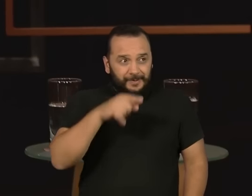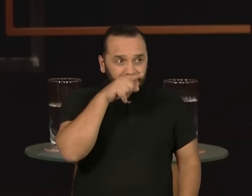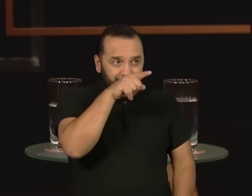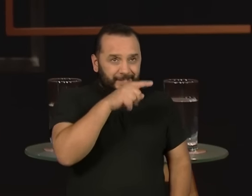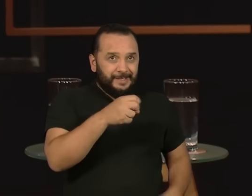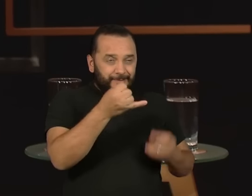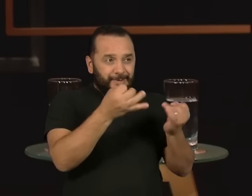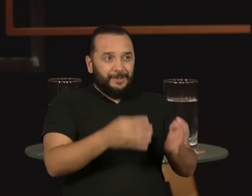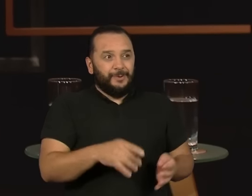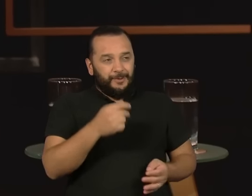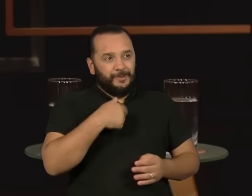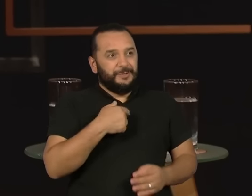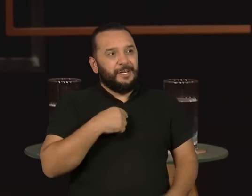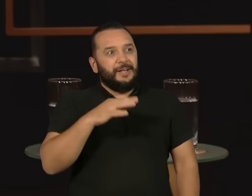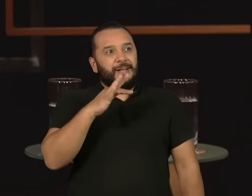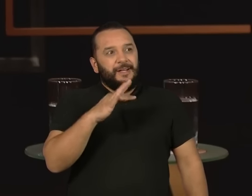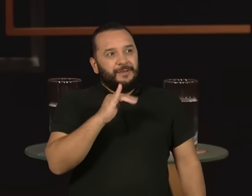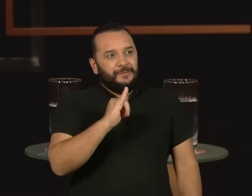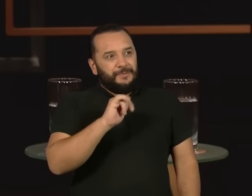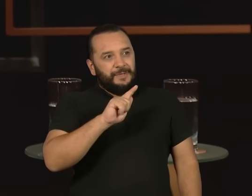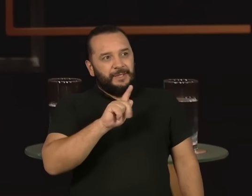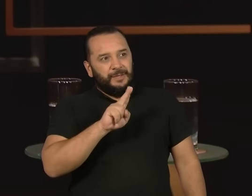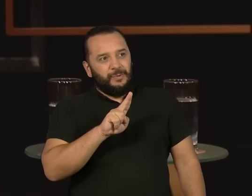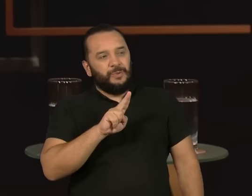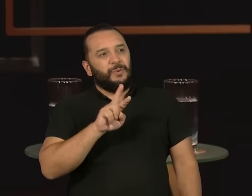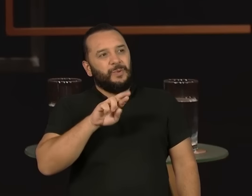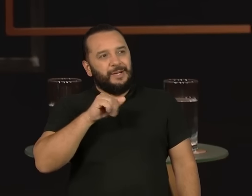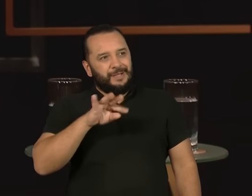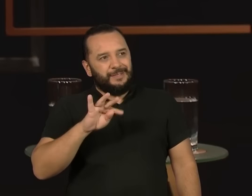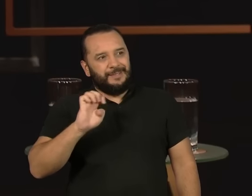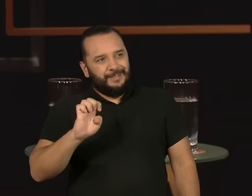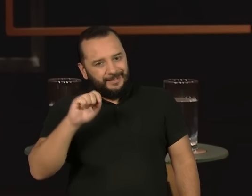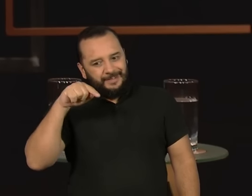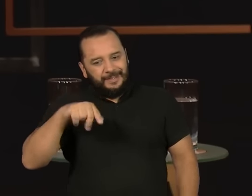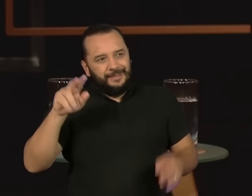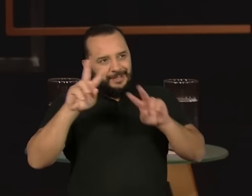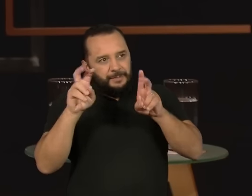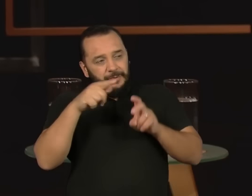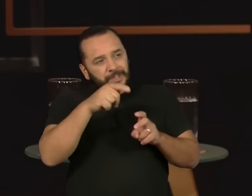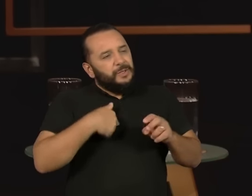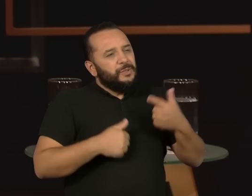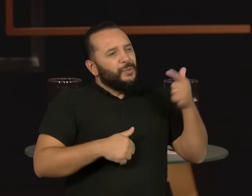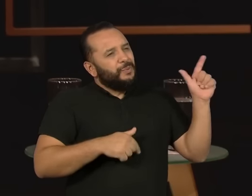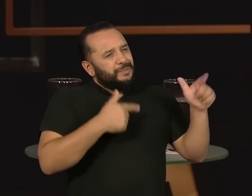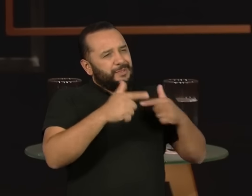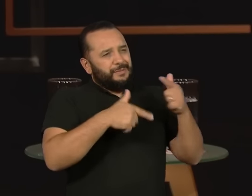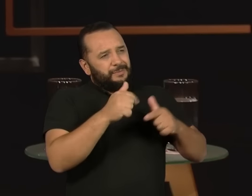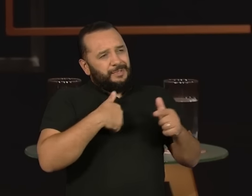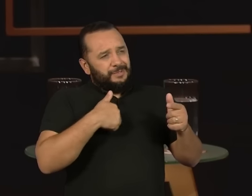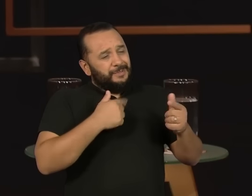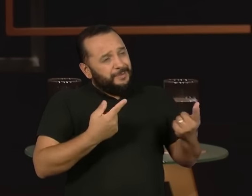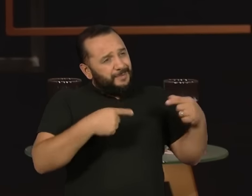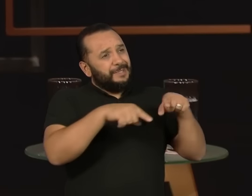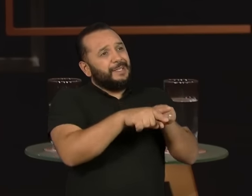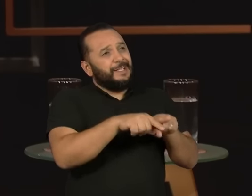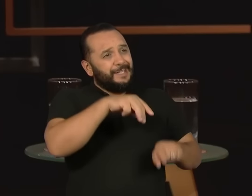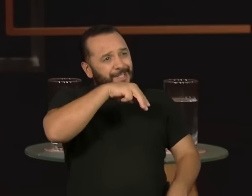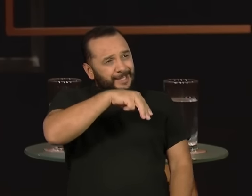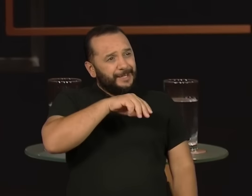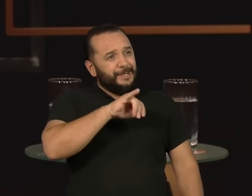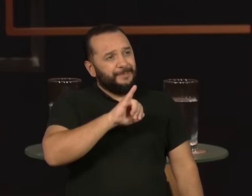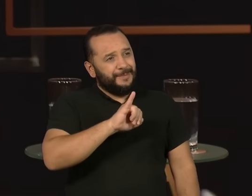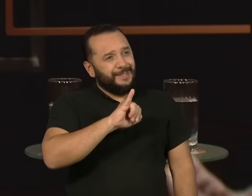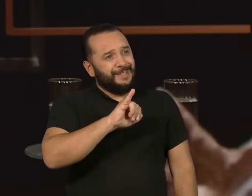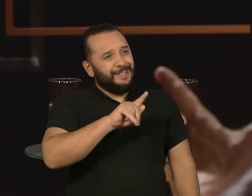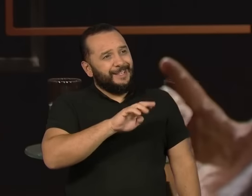antes do figurante você já gostava de fazer processos, trabalhos em parceria, né? E você citou o Miguel Thierry. Tá aí o Miguel Thierry também